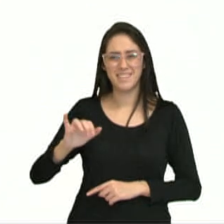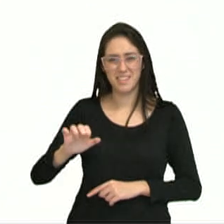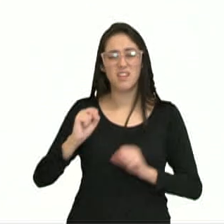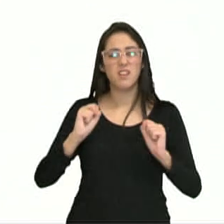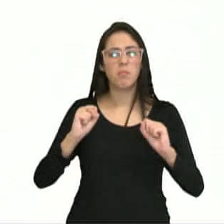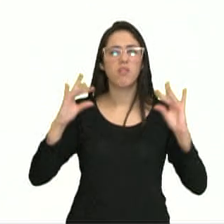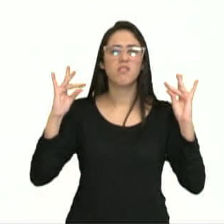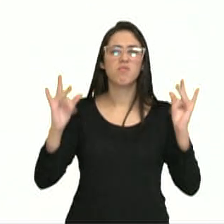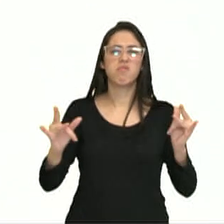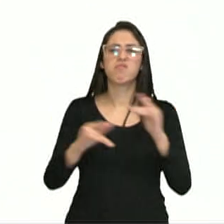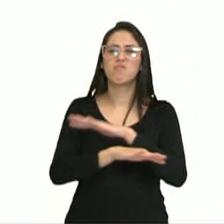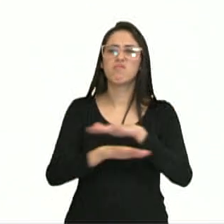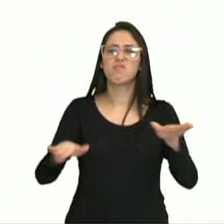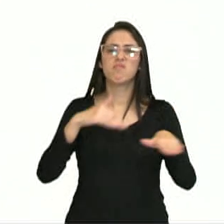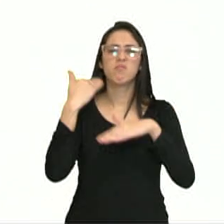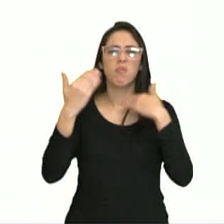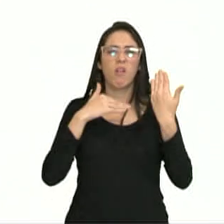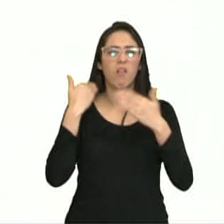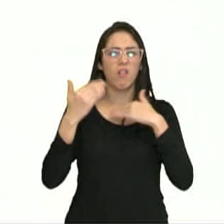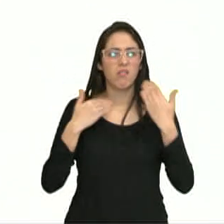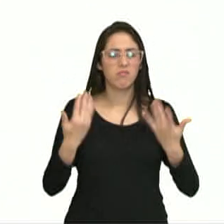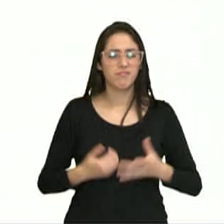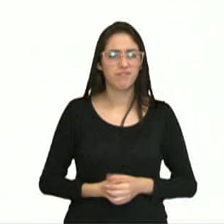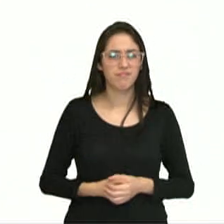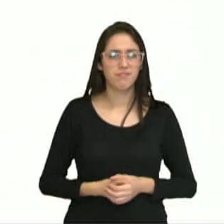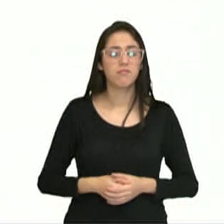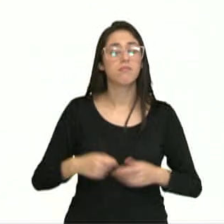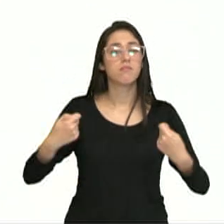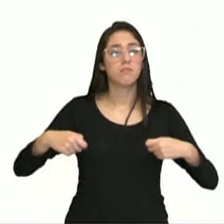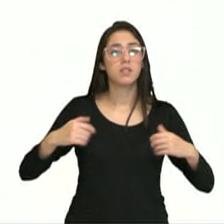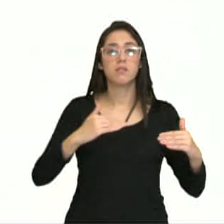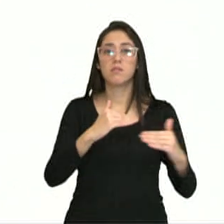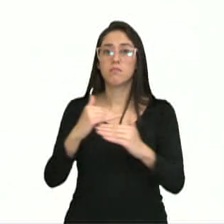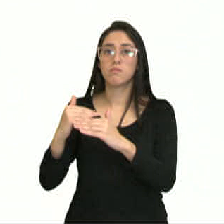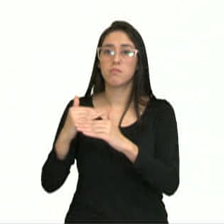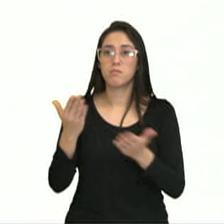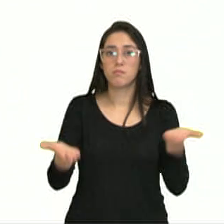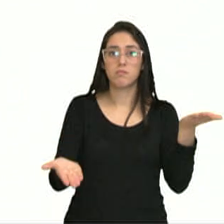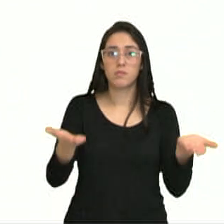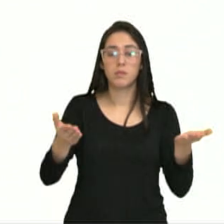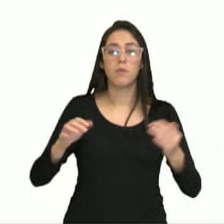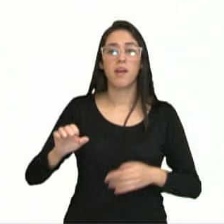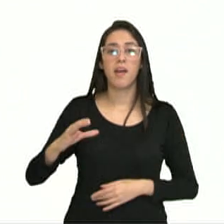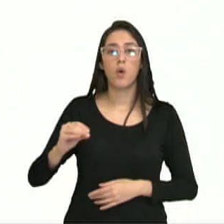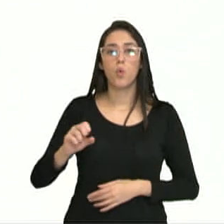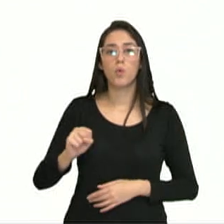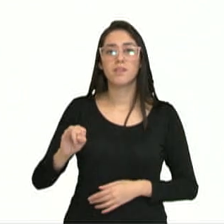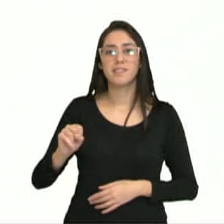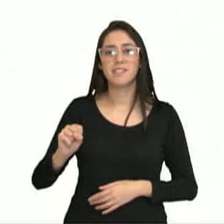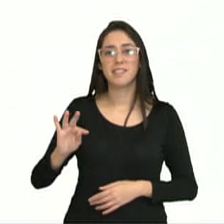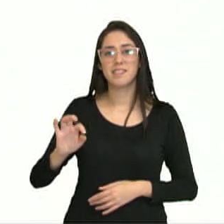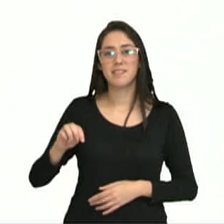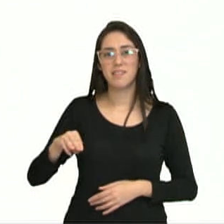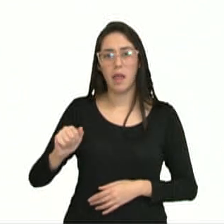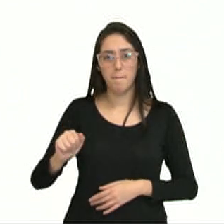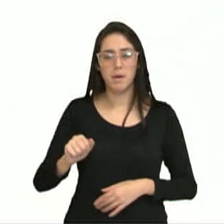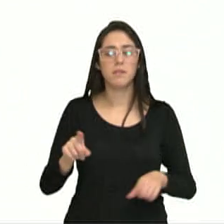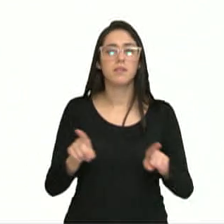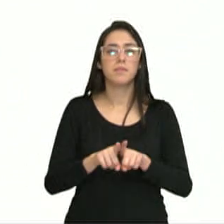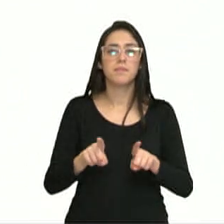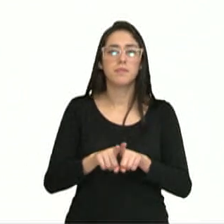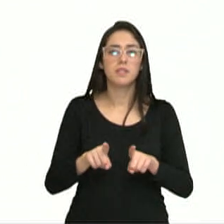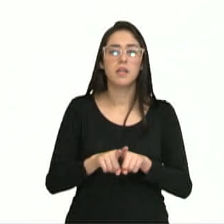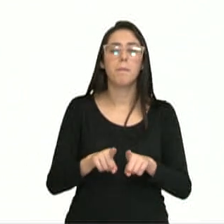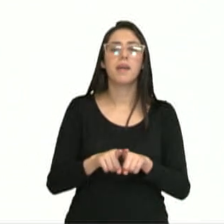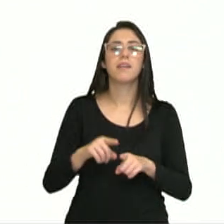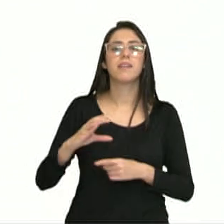alguns fatores. Equilíbrio dos diferentes ecossistemas, isso pode colocar em risco, tá? O equilíbrio do ciclo hidrológico.